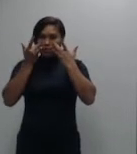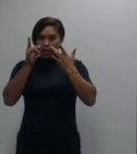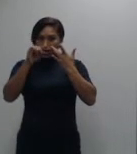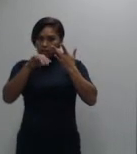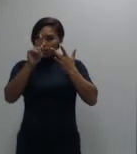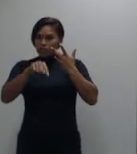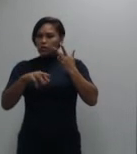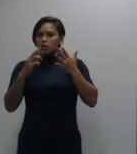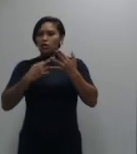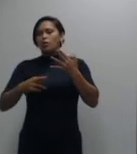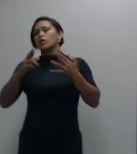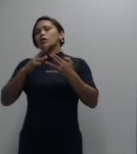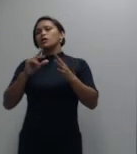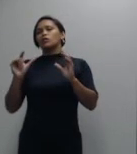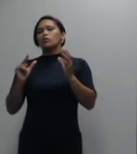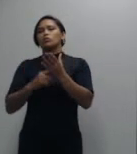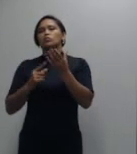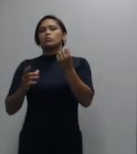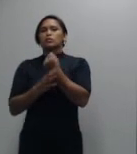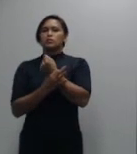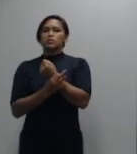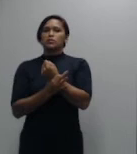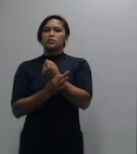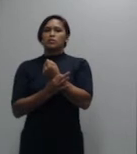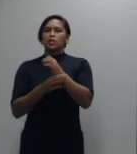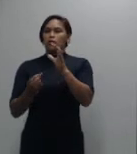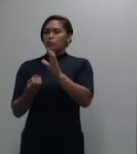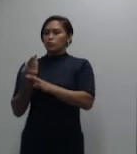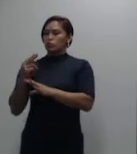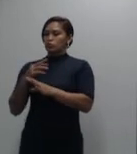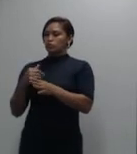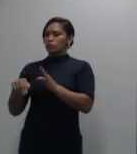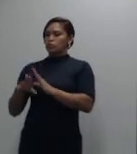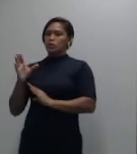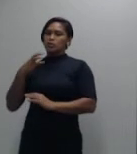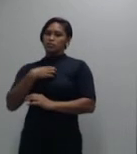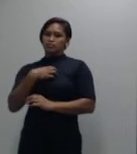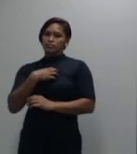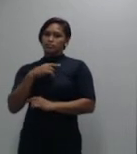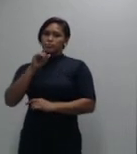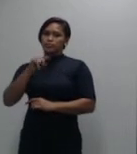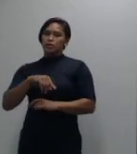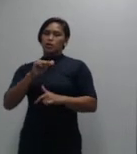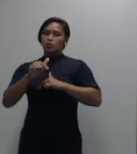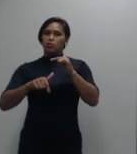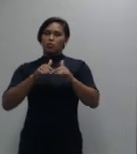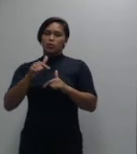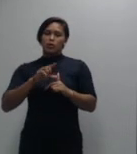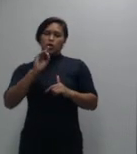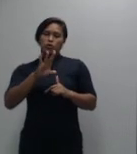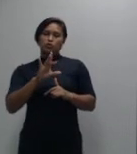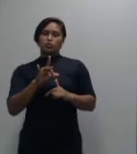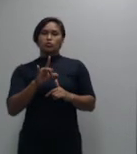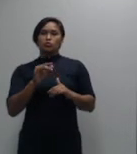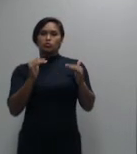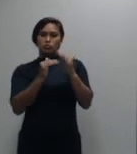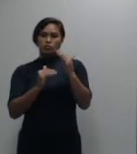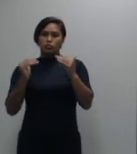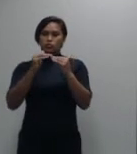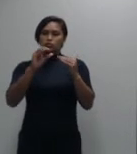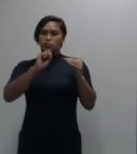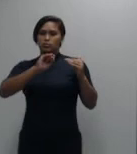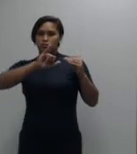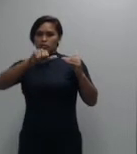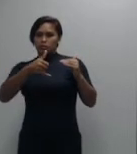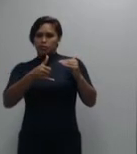recurso de mandado de segurança O que é mandado de segurança originário do TJ da Bahia o processo sobe ao tribunal de ao STJ